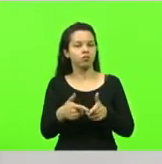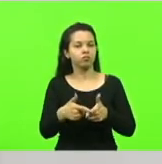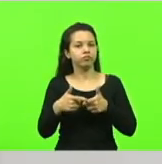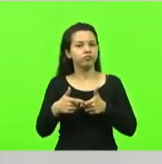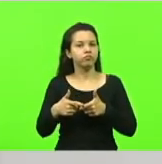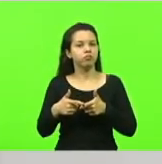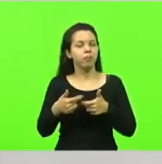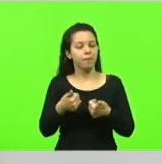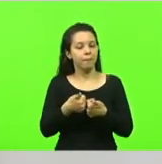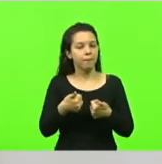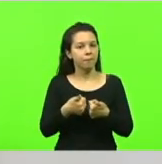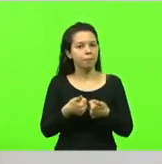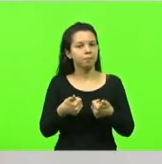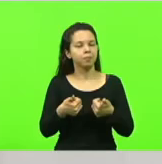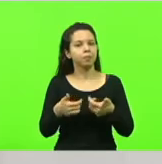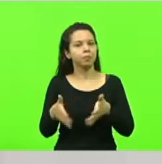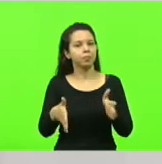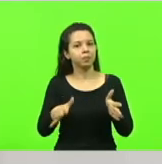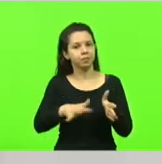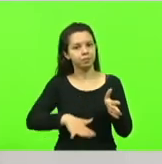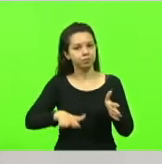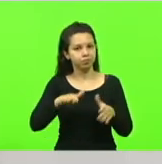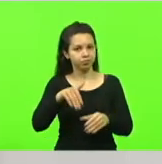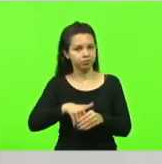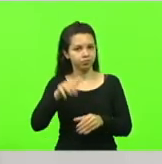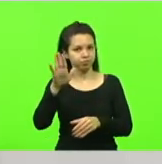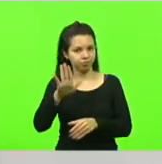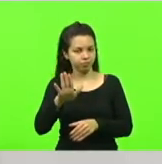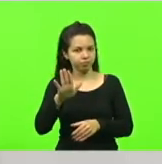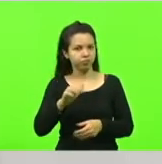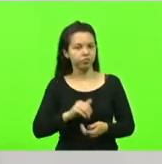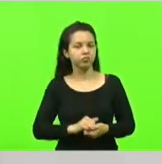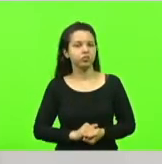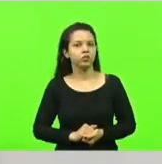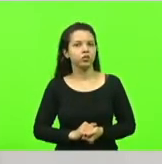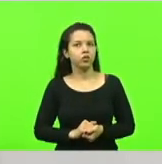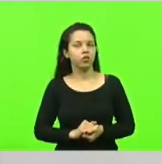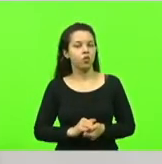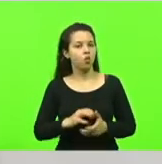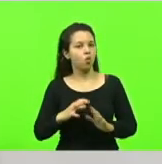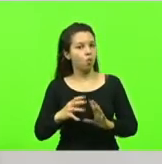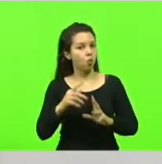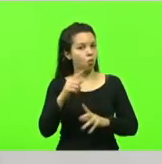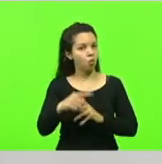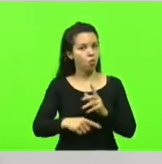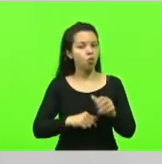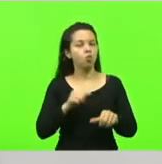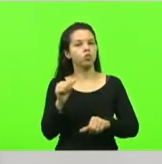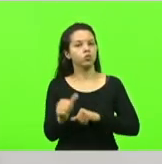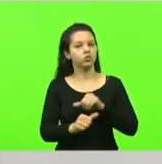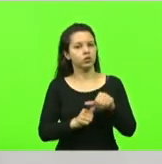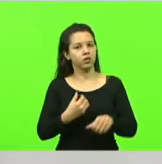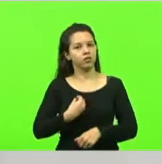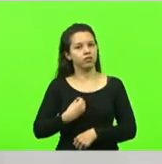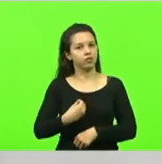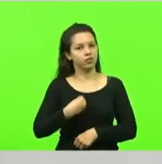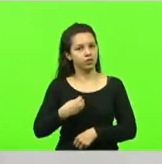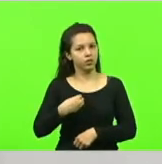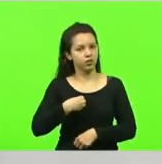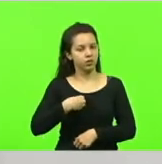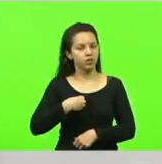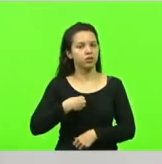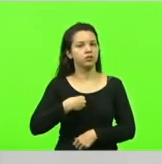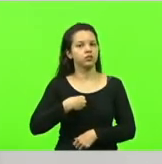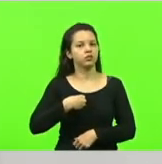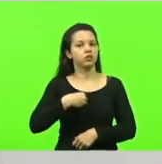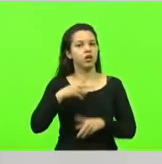eleições. O mundo dá volta. A vida é uma roda gigante. Quando o senhor precisava,